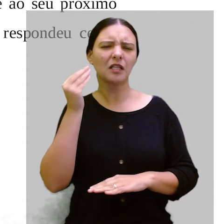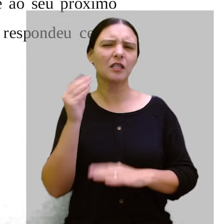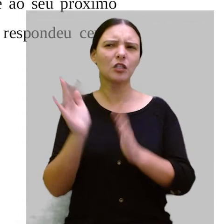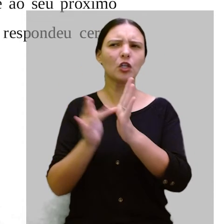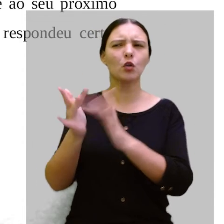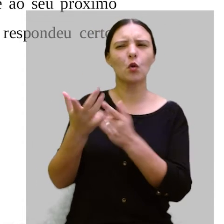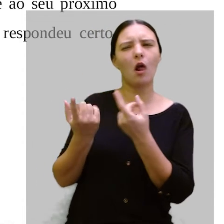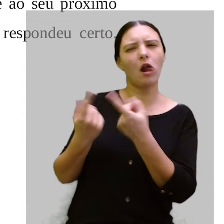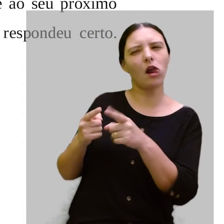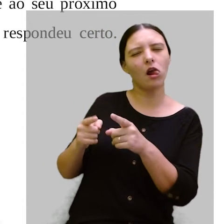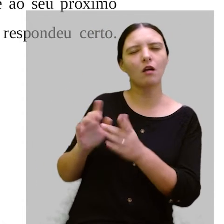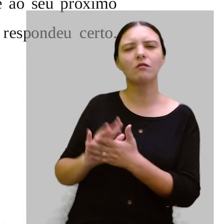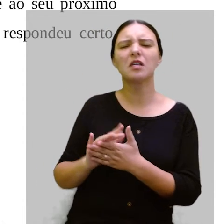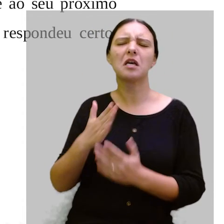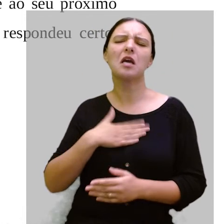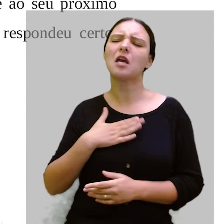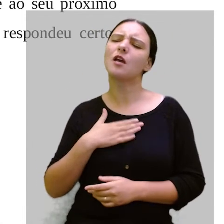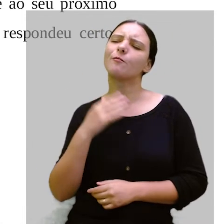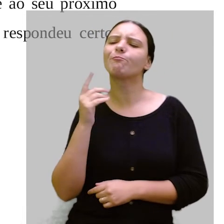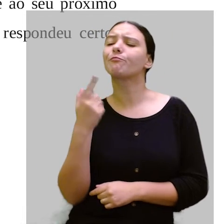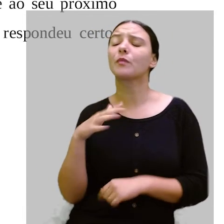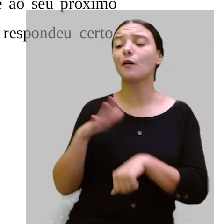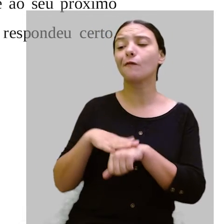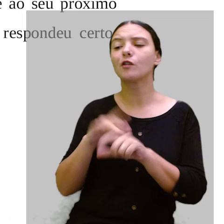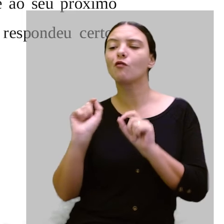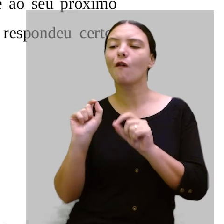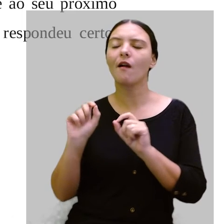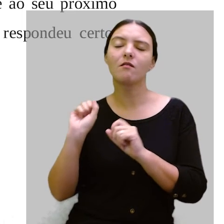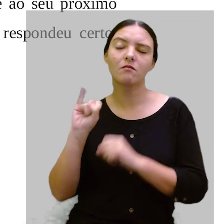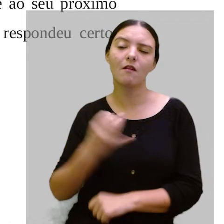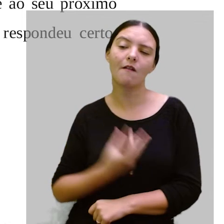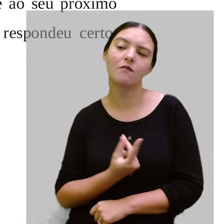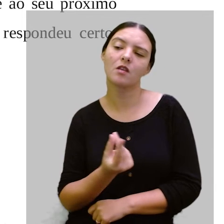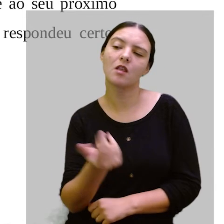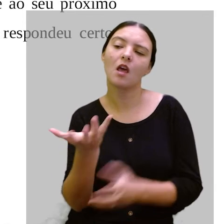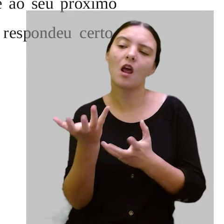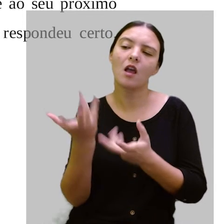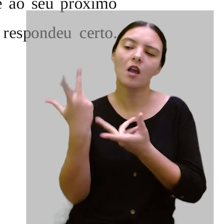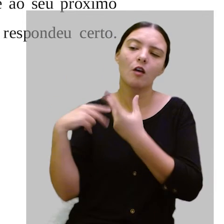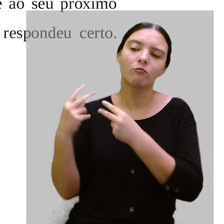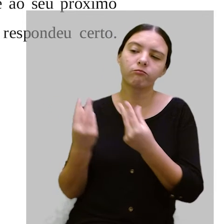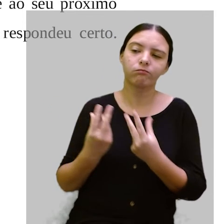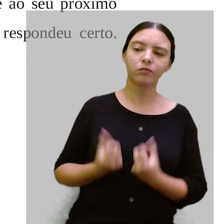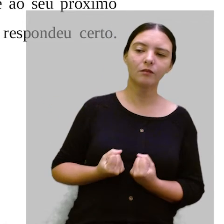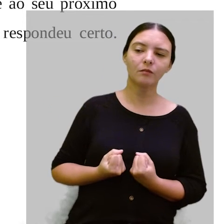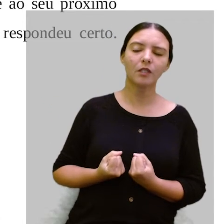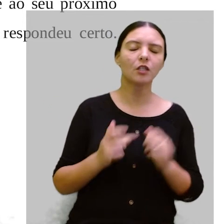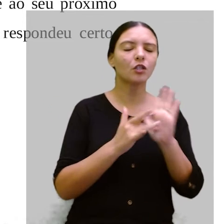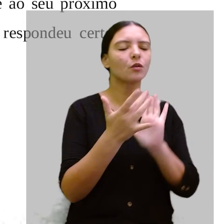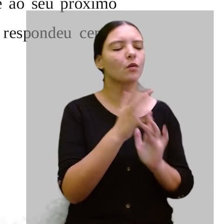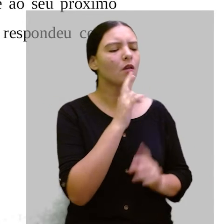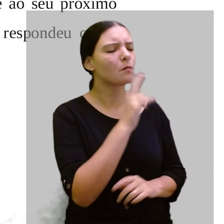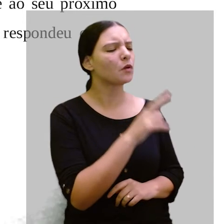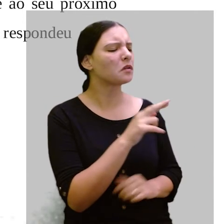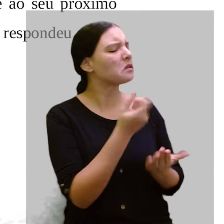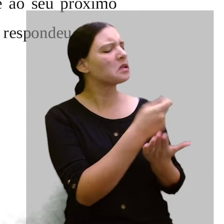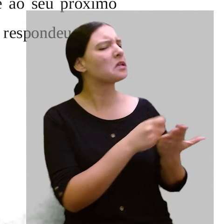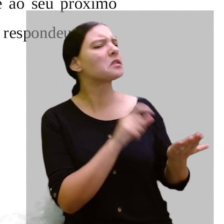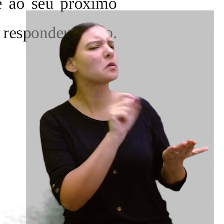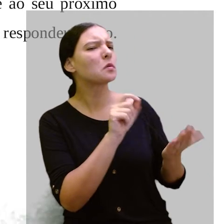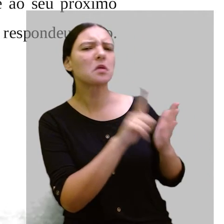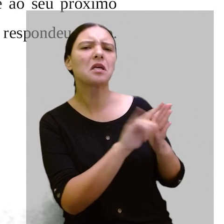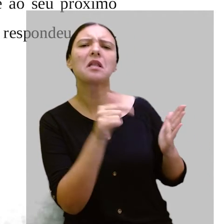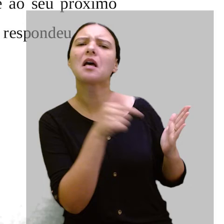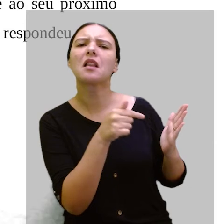perguntou: Mestre, o que devo fazer para receber em herança a vida eterna? Jesus lhe disse: o que é que está escrito na